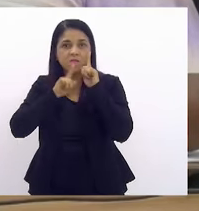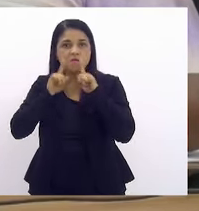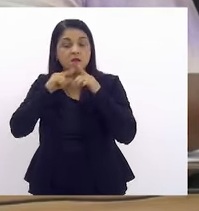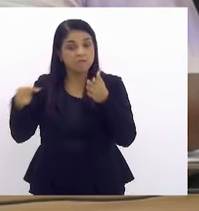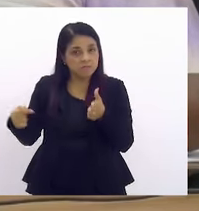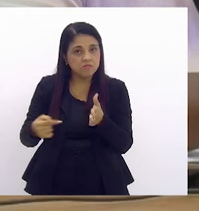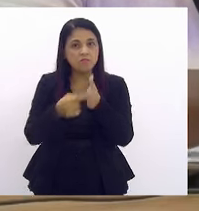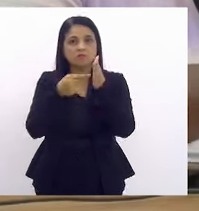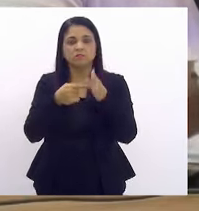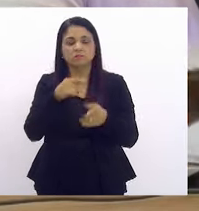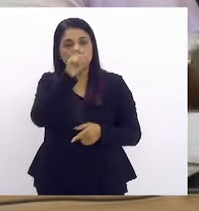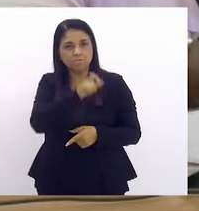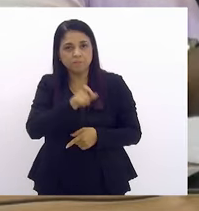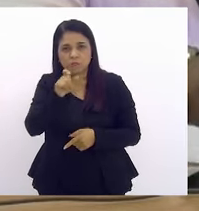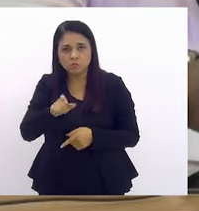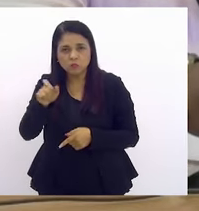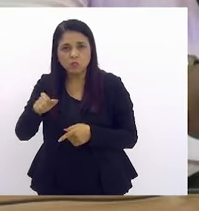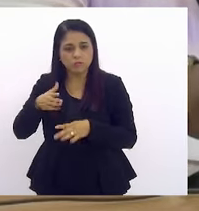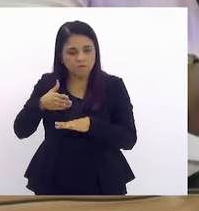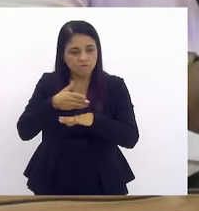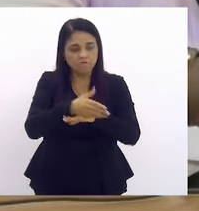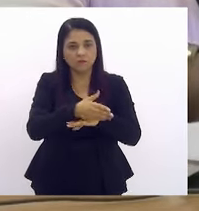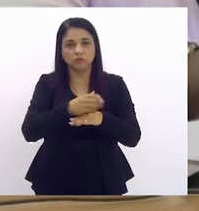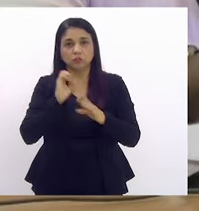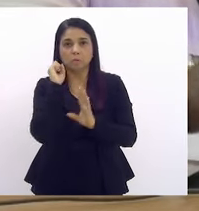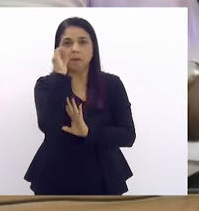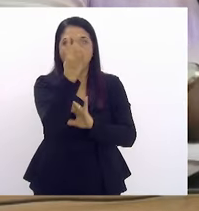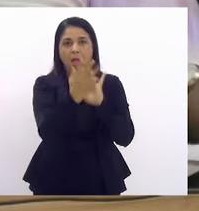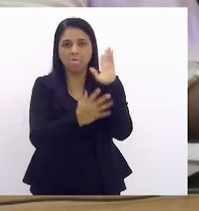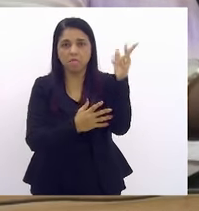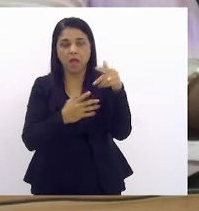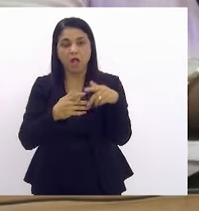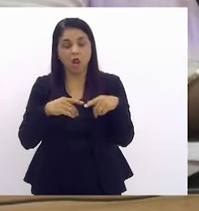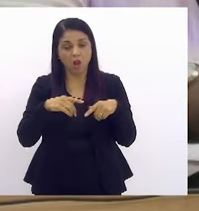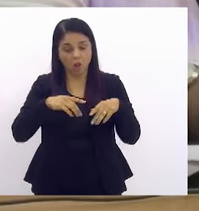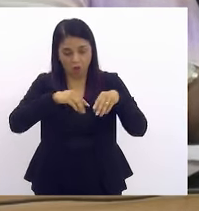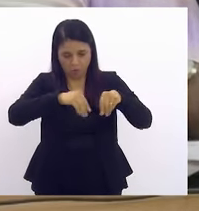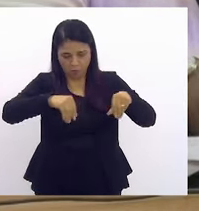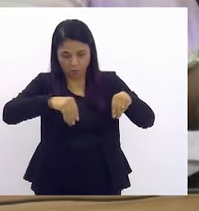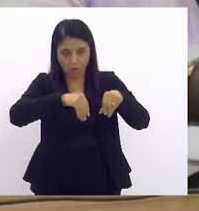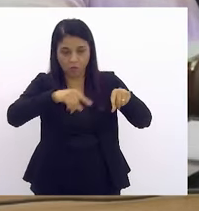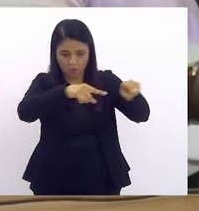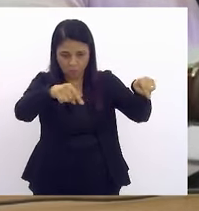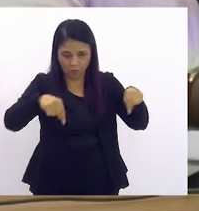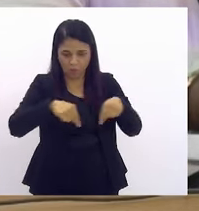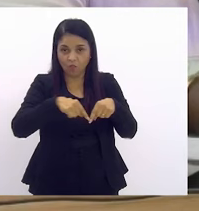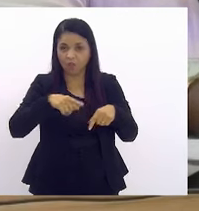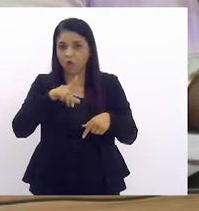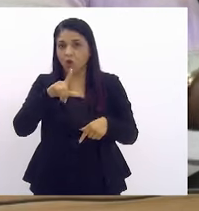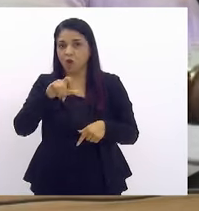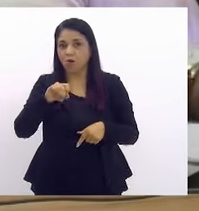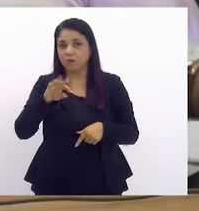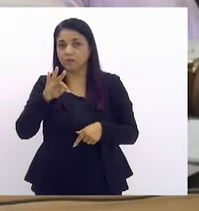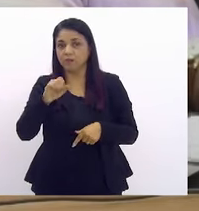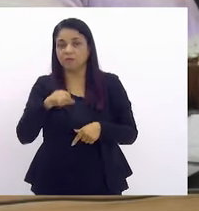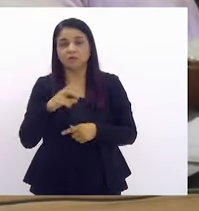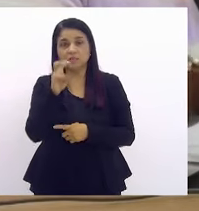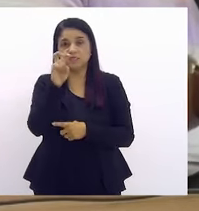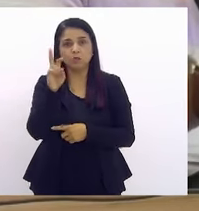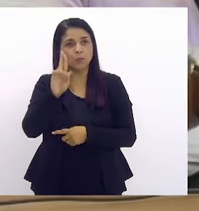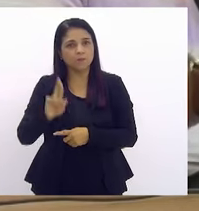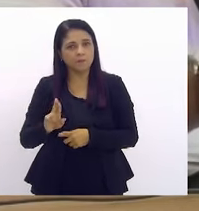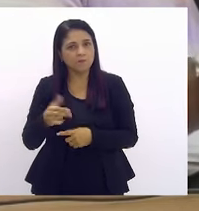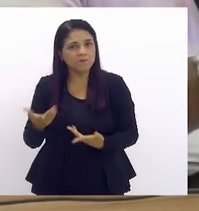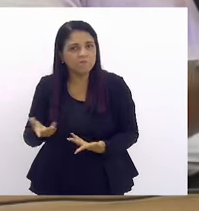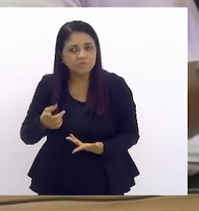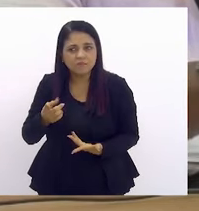dessas pessoas que estão invadindo a área verde e loteando para vender esse terreno a R$5.000. Pô. Mas é importante que essa denúncia seja feita